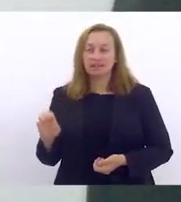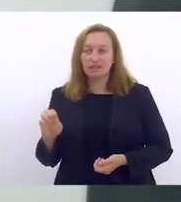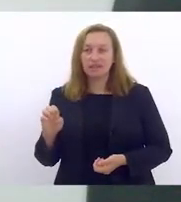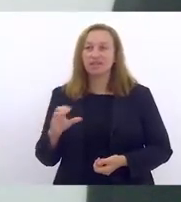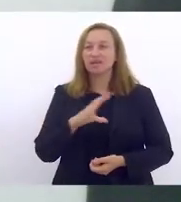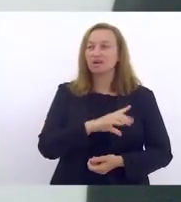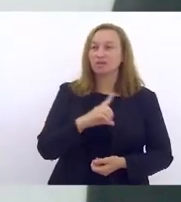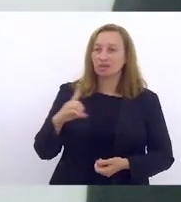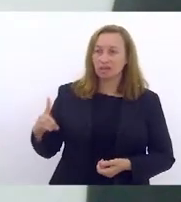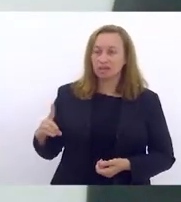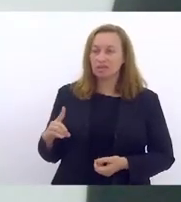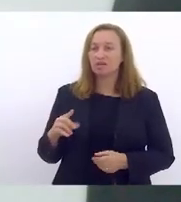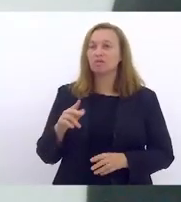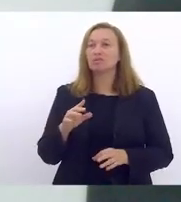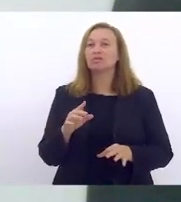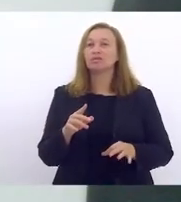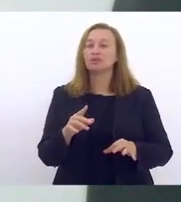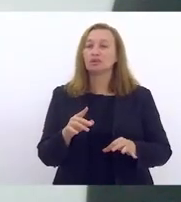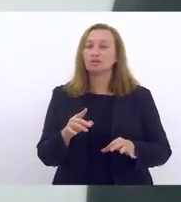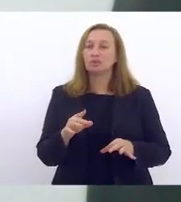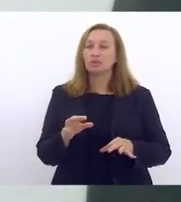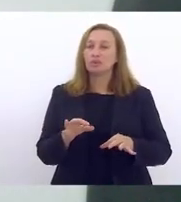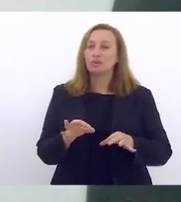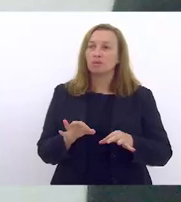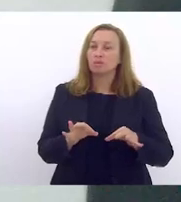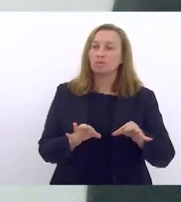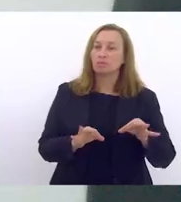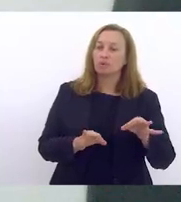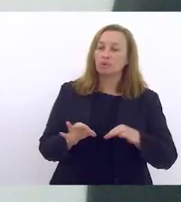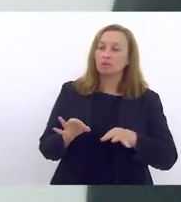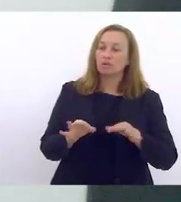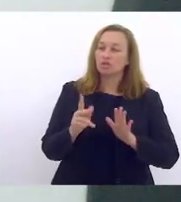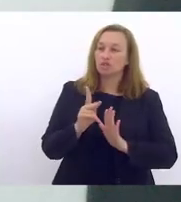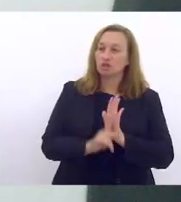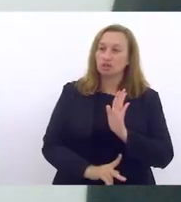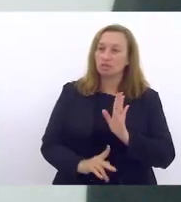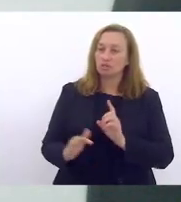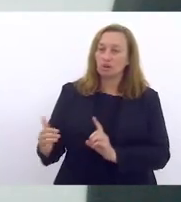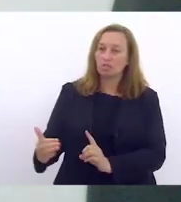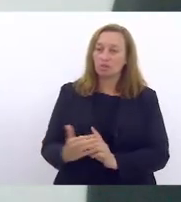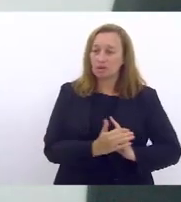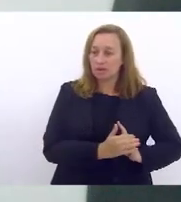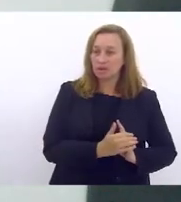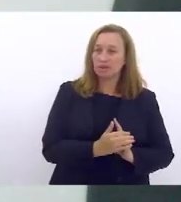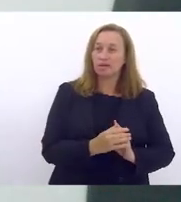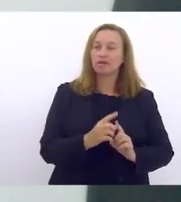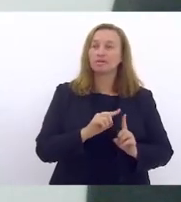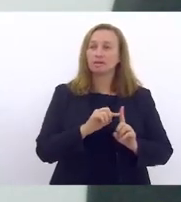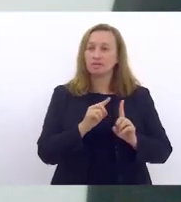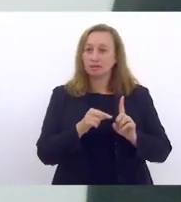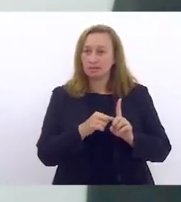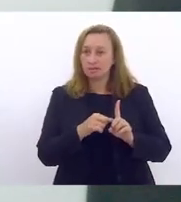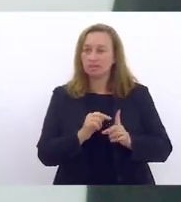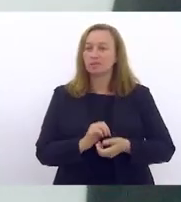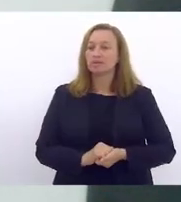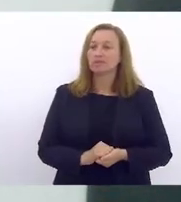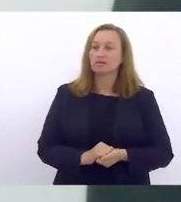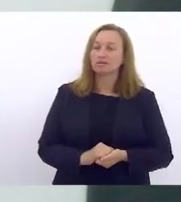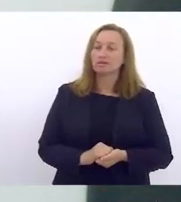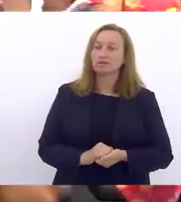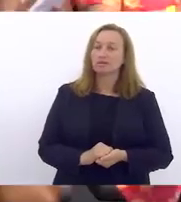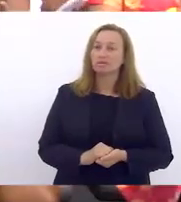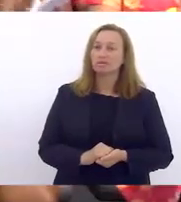coordenação do projeto Acolher Gestantes, e a Luíse